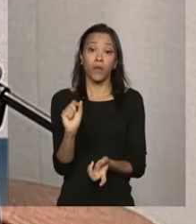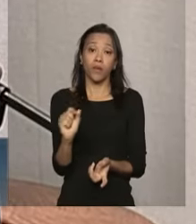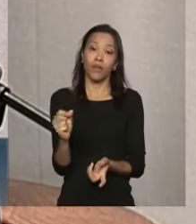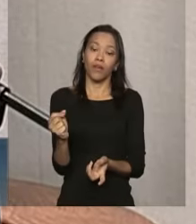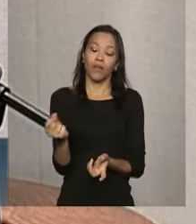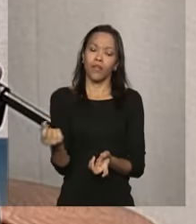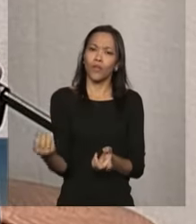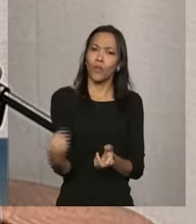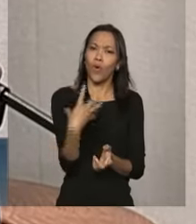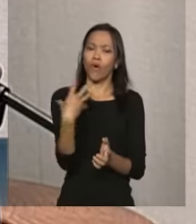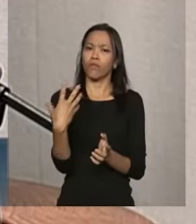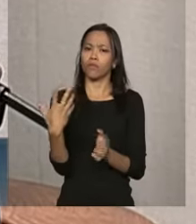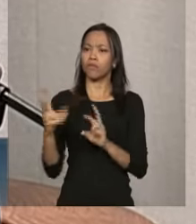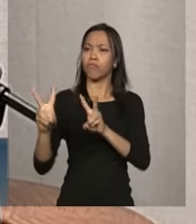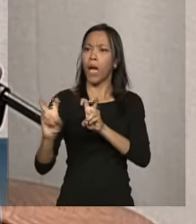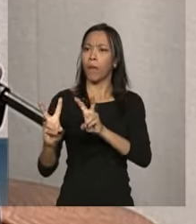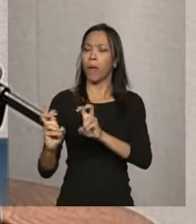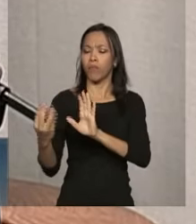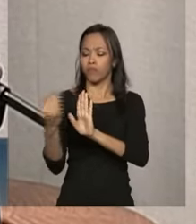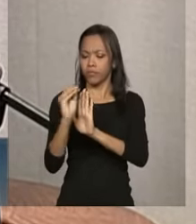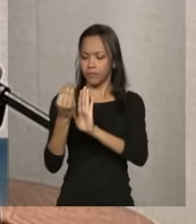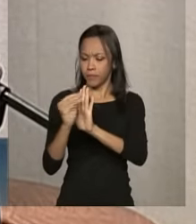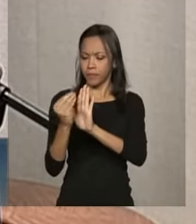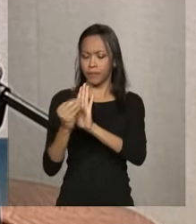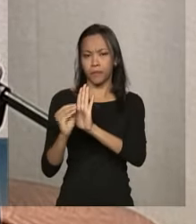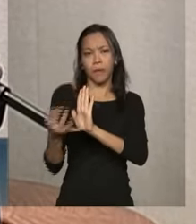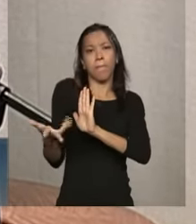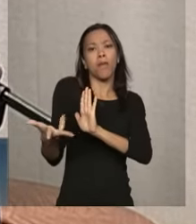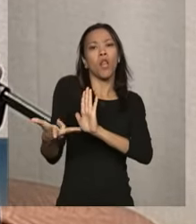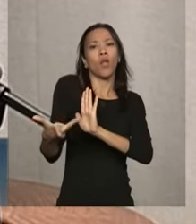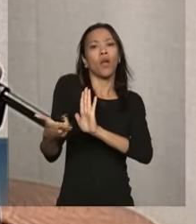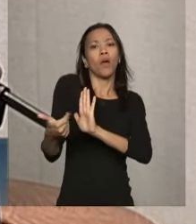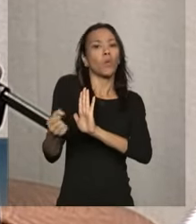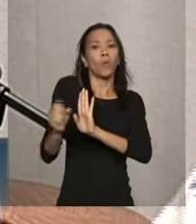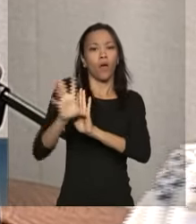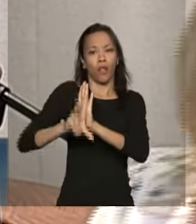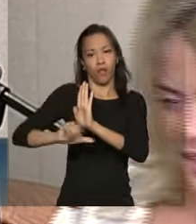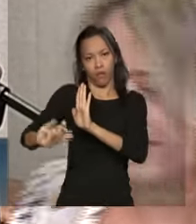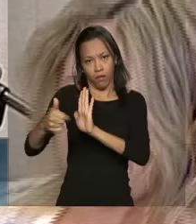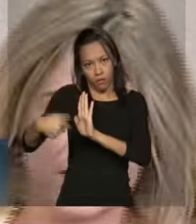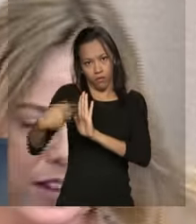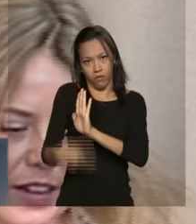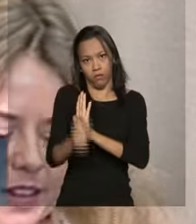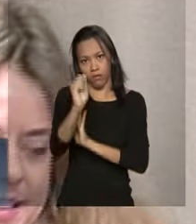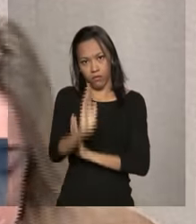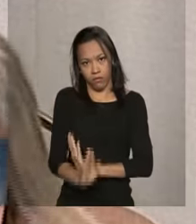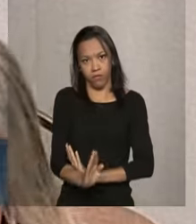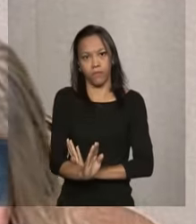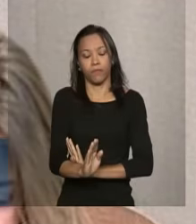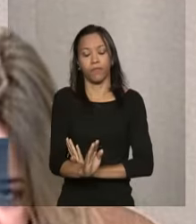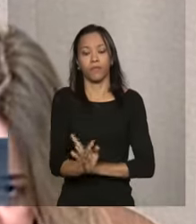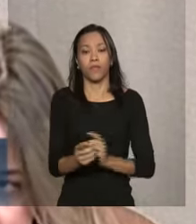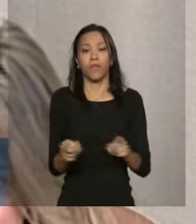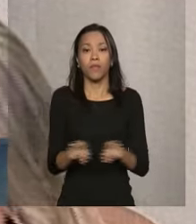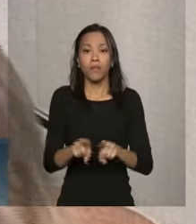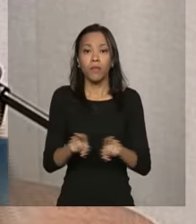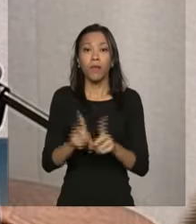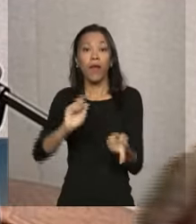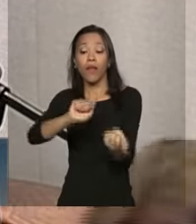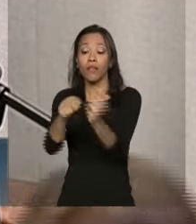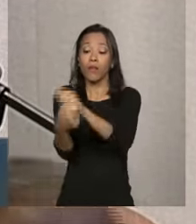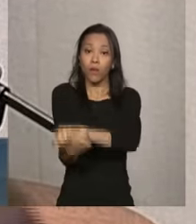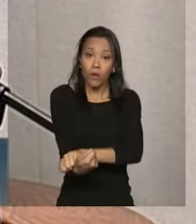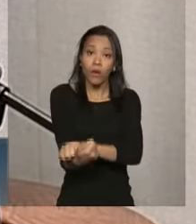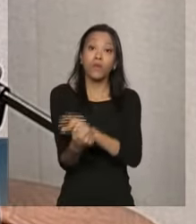novas especificando especializando a nossa legislação e adequando